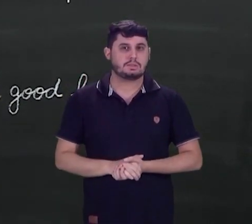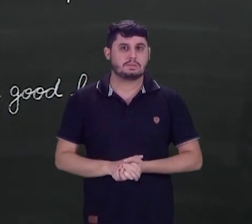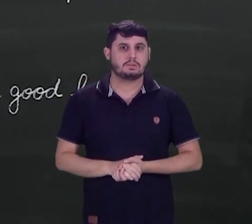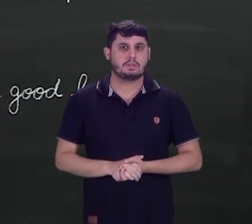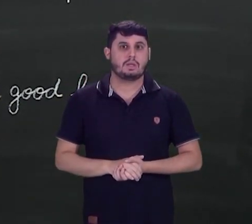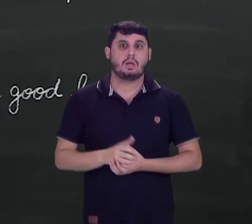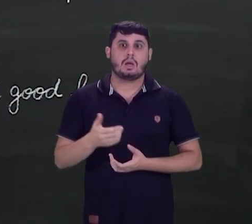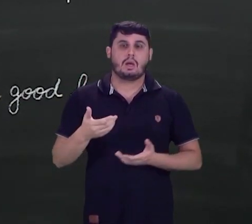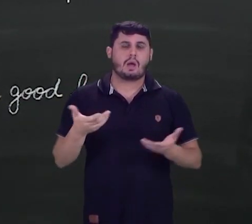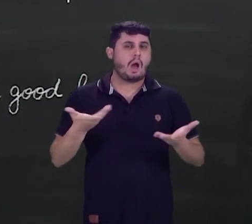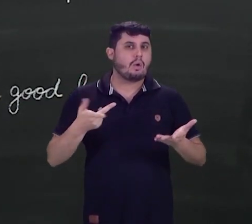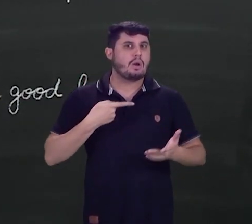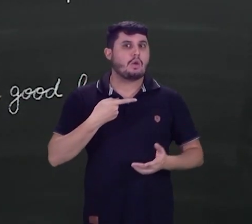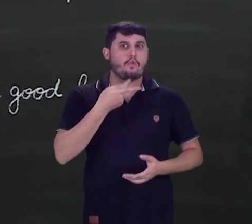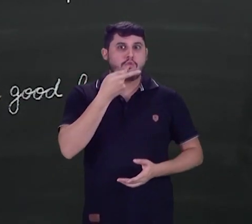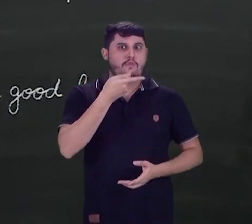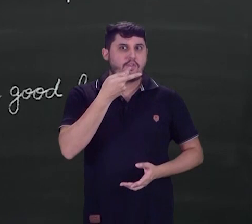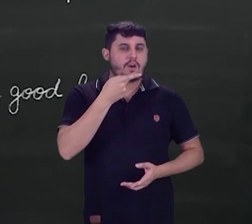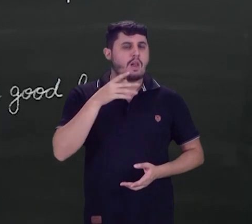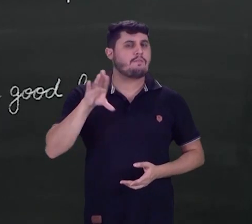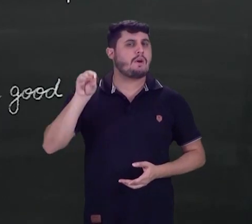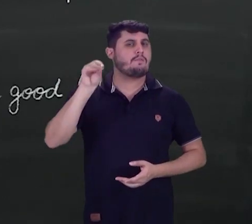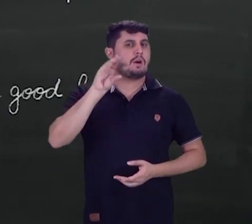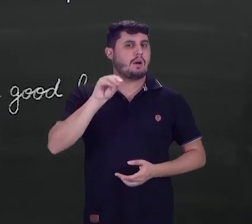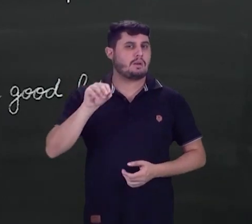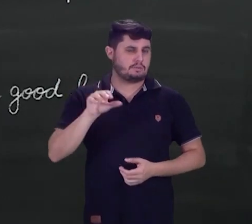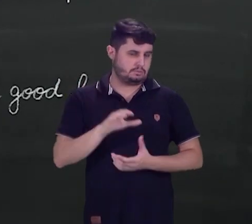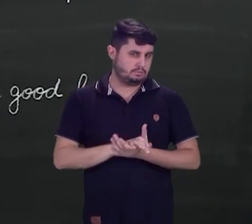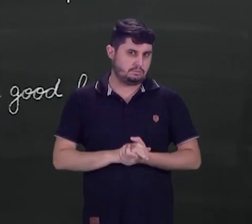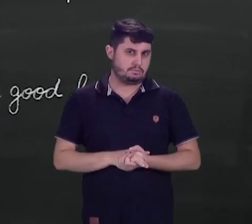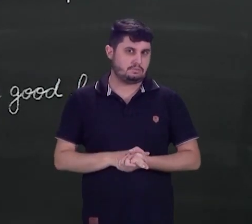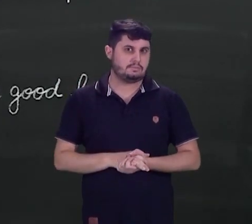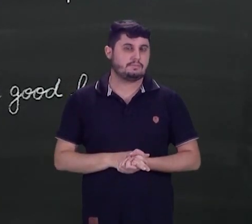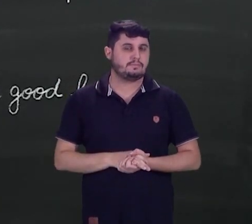A. Ó, eu vou falando, você vai repetindo daí, tá bom? A.